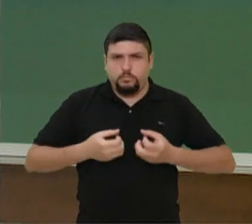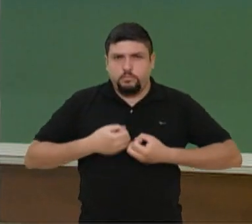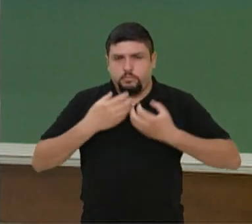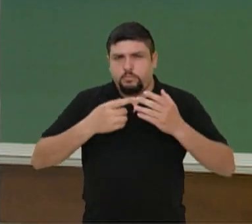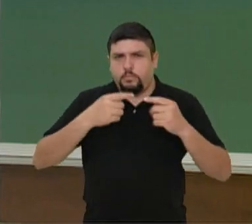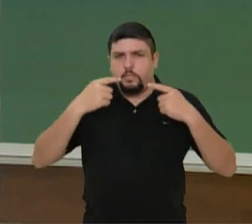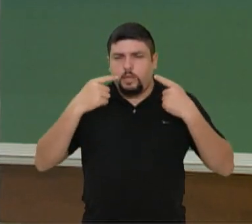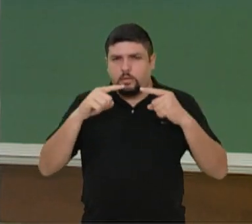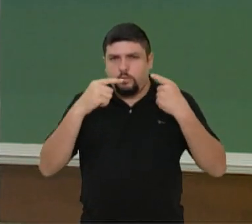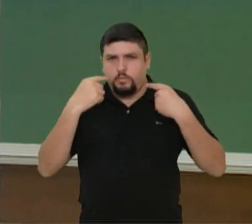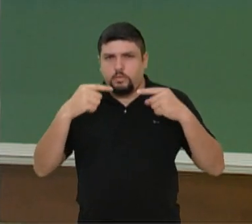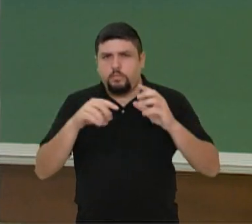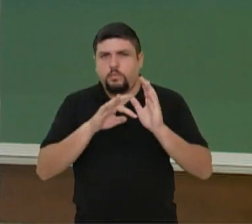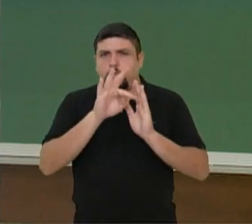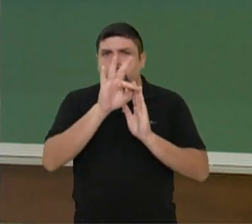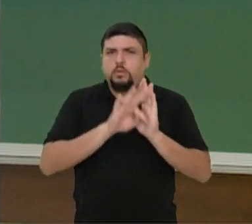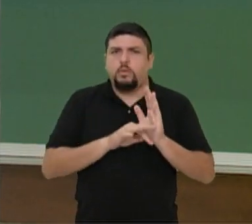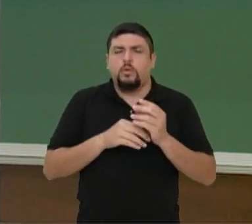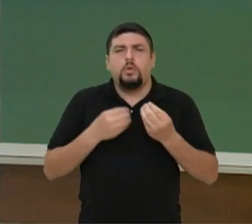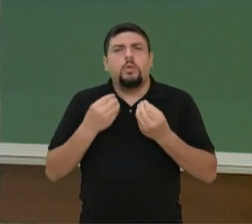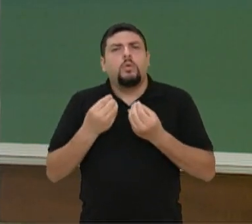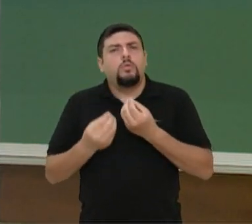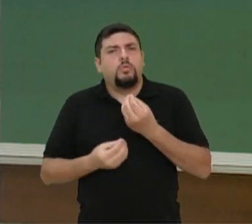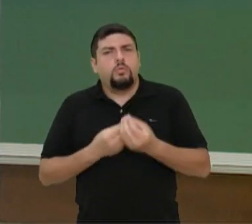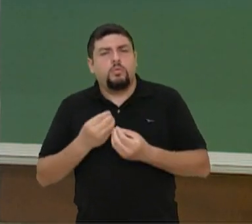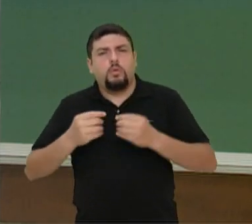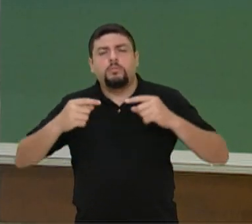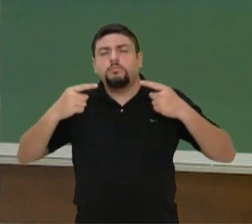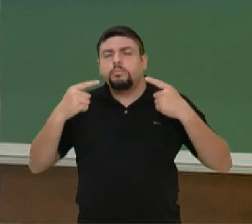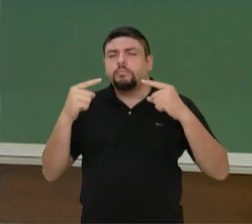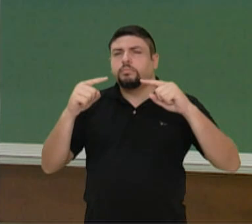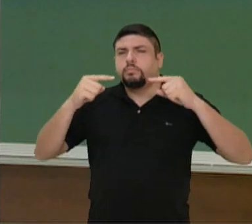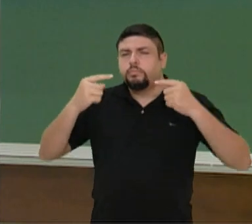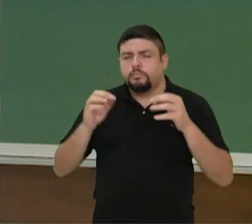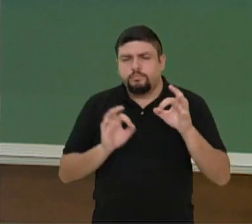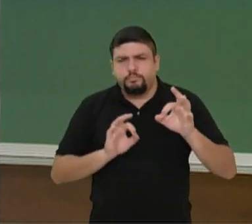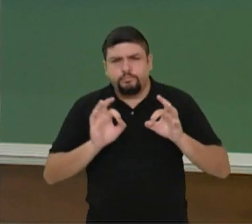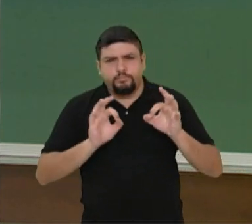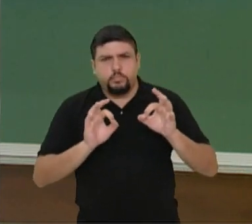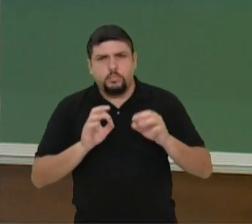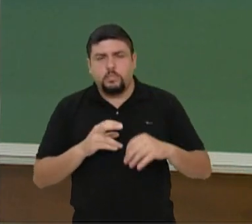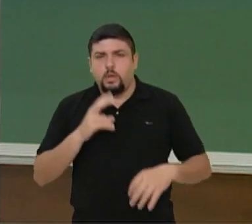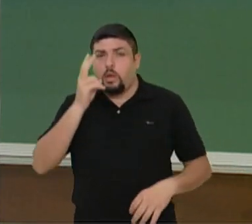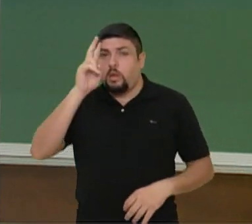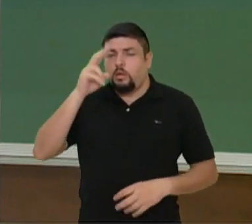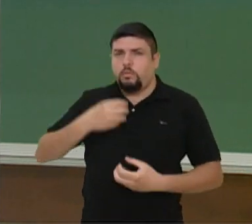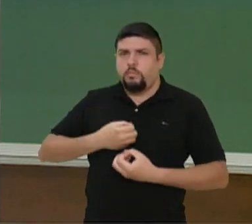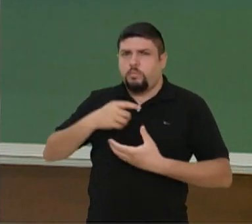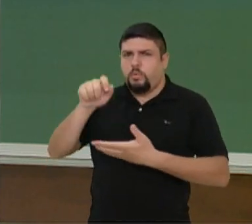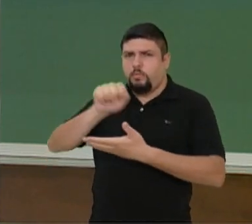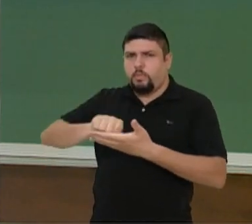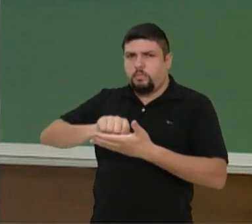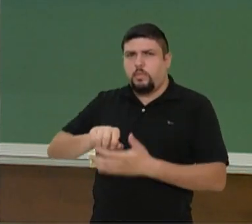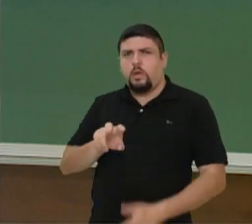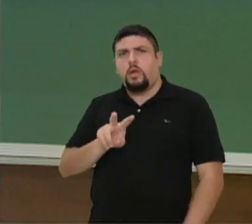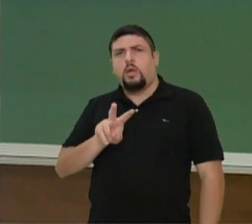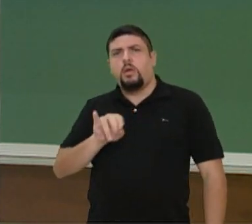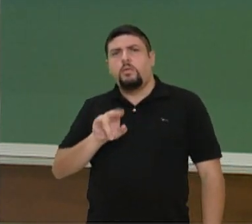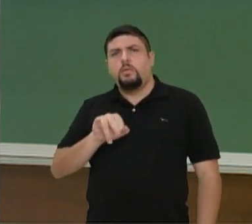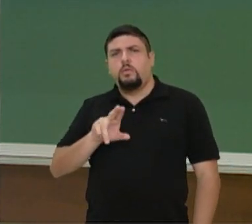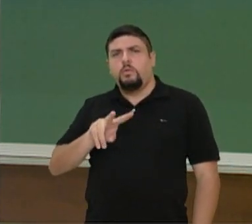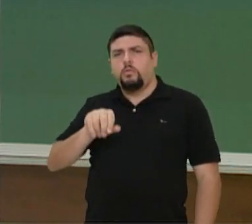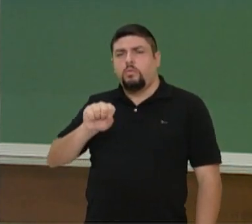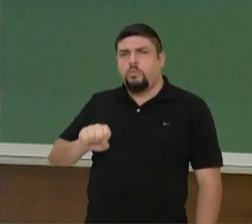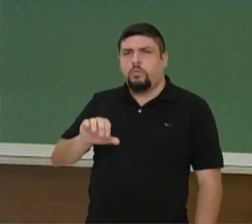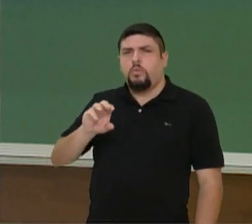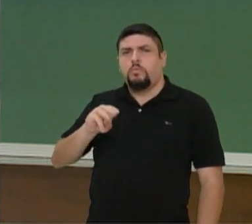essa letra, com uma harmonia bastante bem elaborada, lembrem-se que Vinícius de Moraes, Tom Jobim, os compositores que na aula